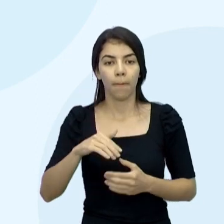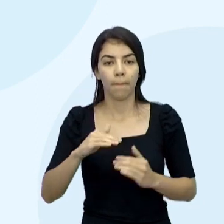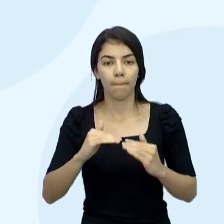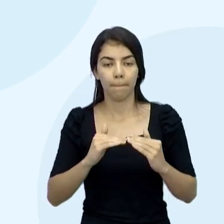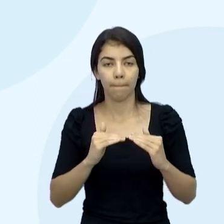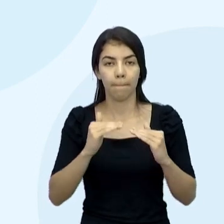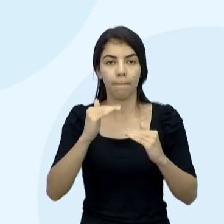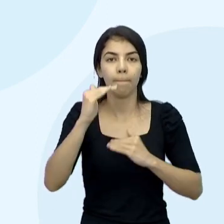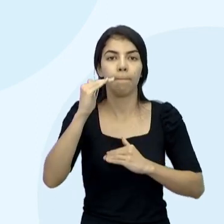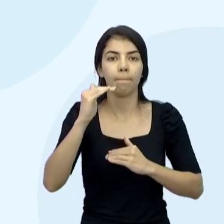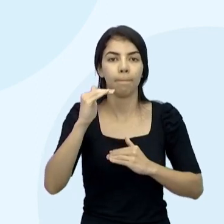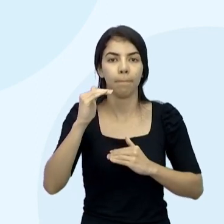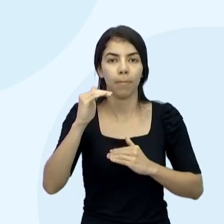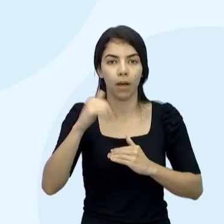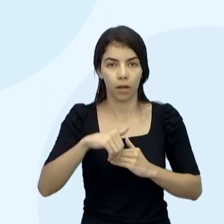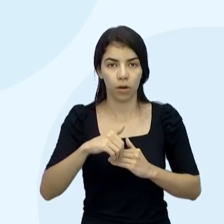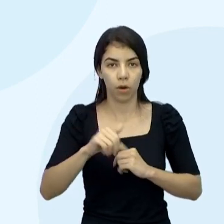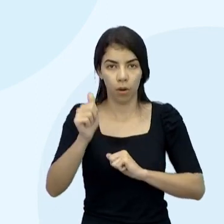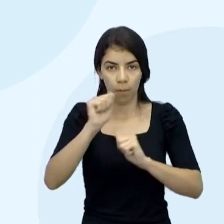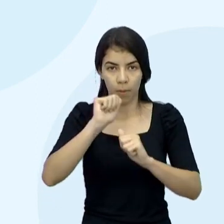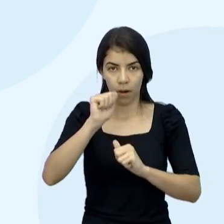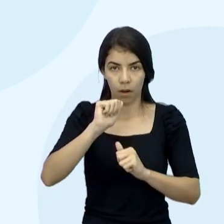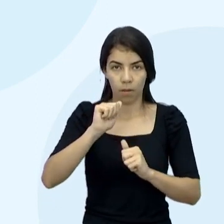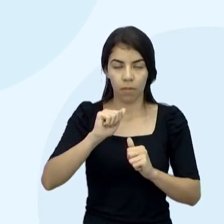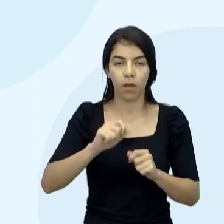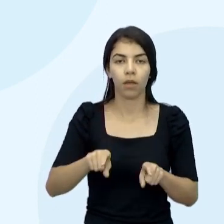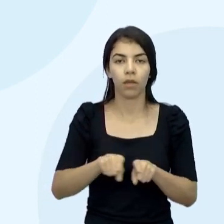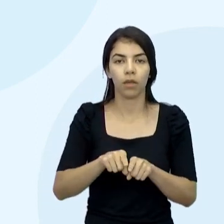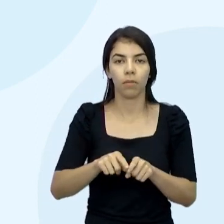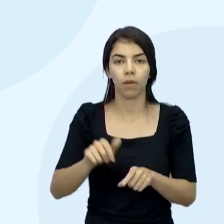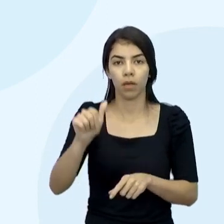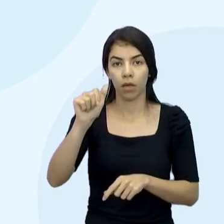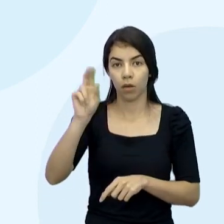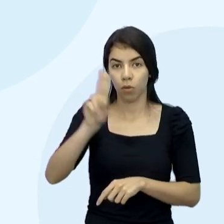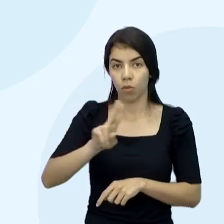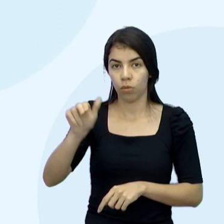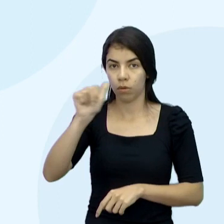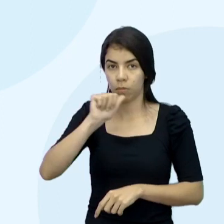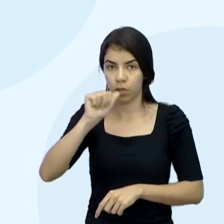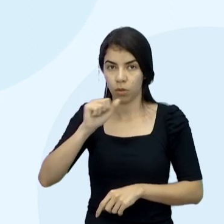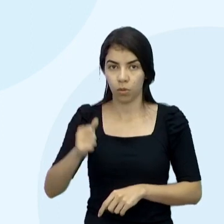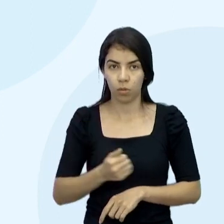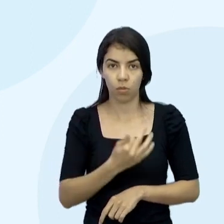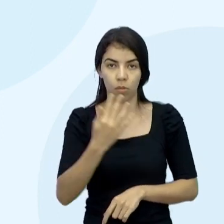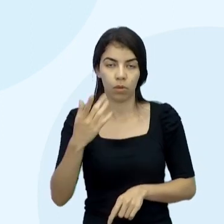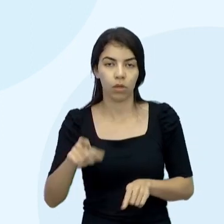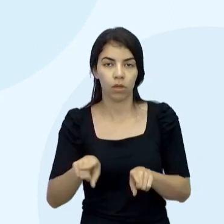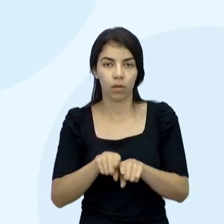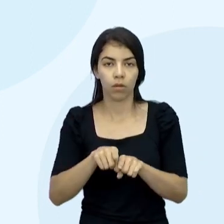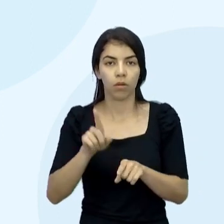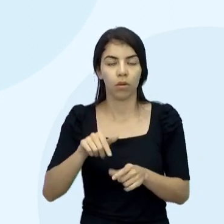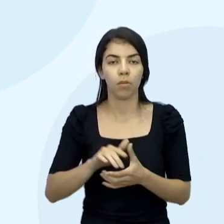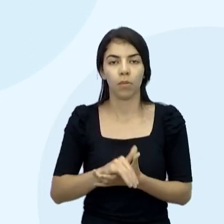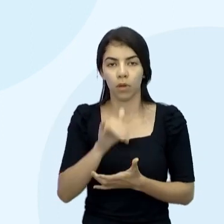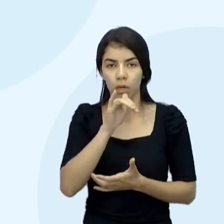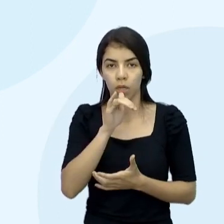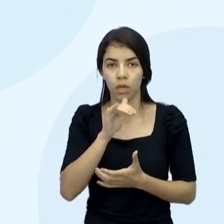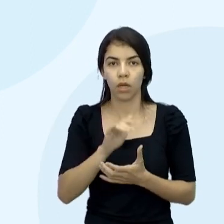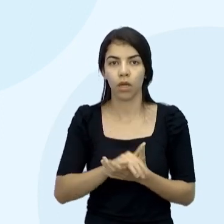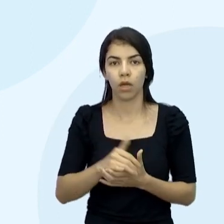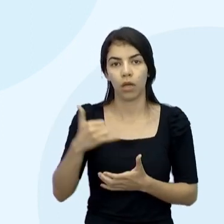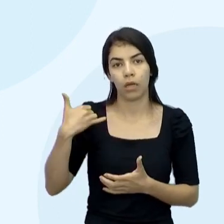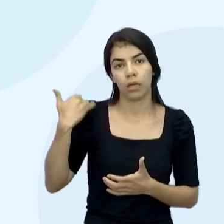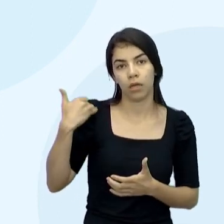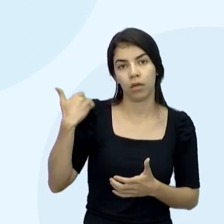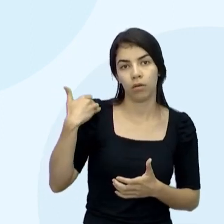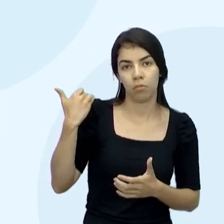maior a proporção de pessoas que consomem bebida alcoólica. Veja, né? Então é assim, quanto maior a faixa